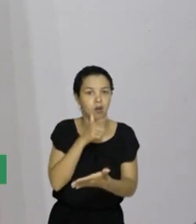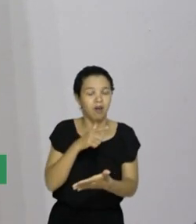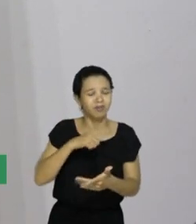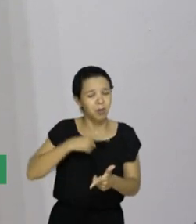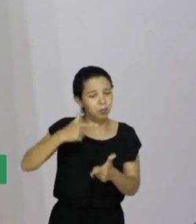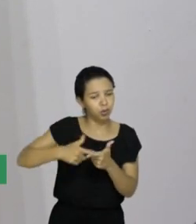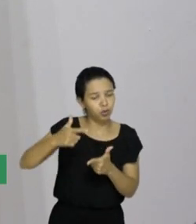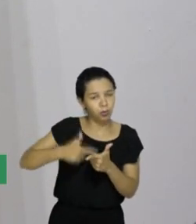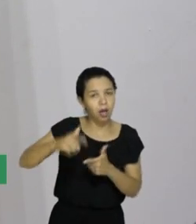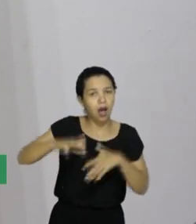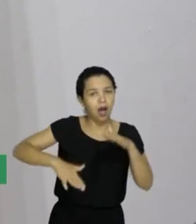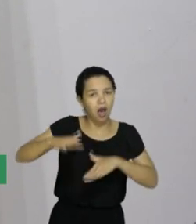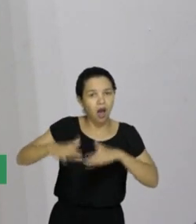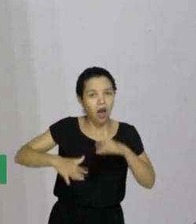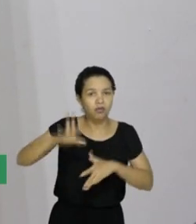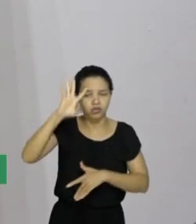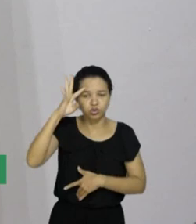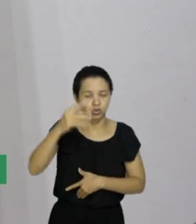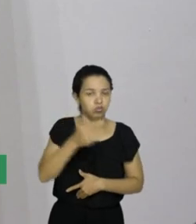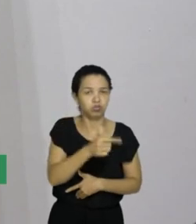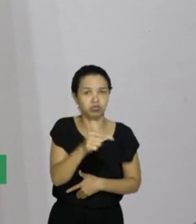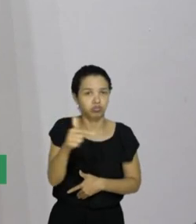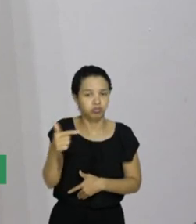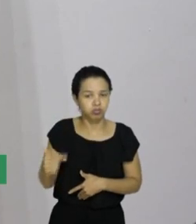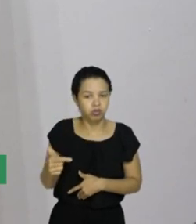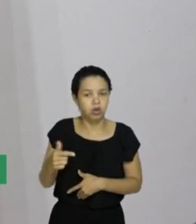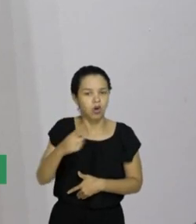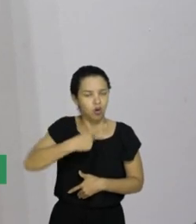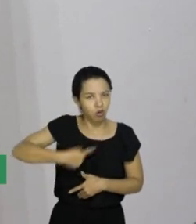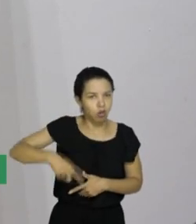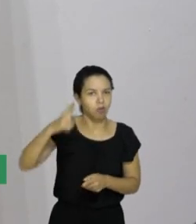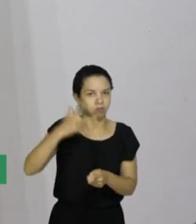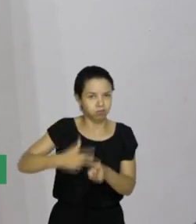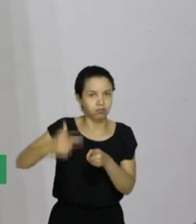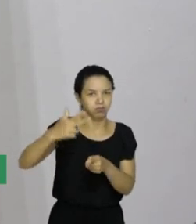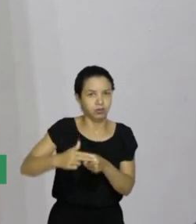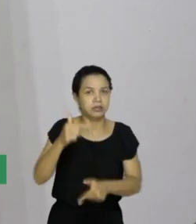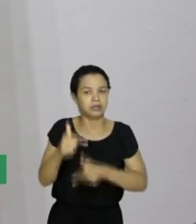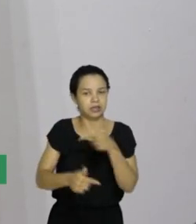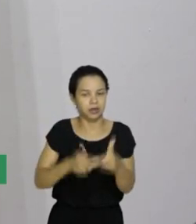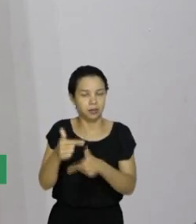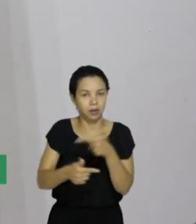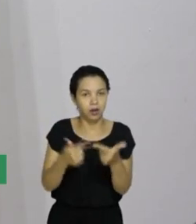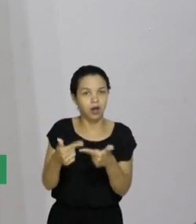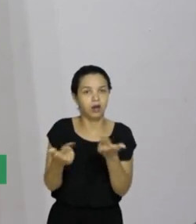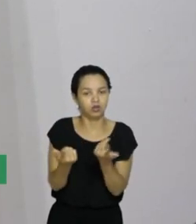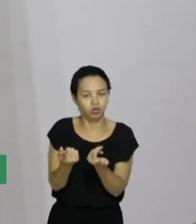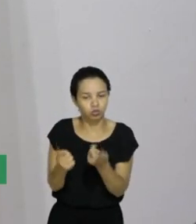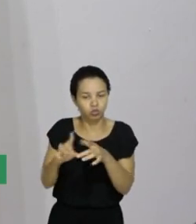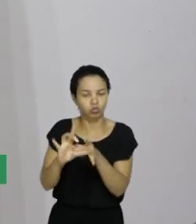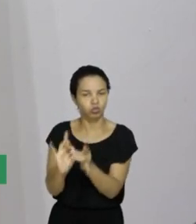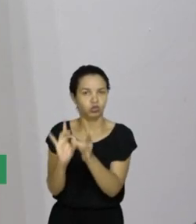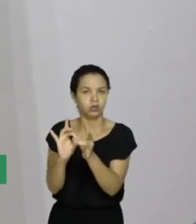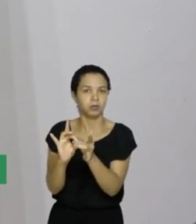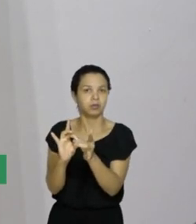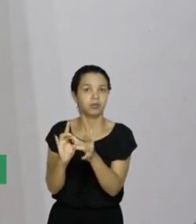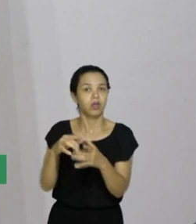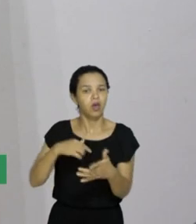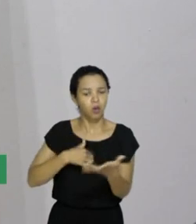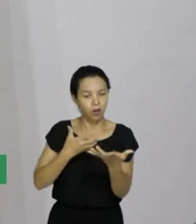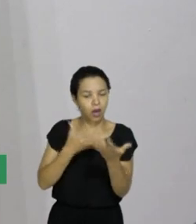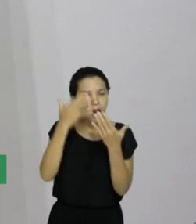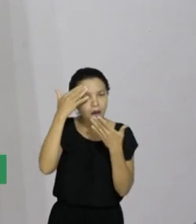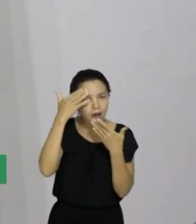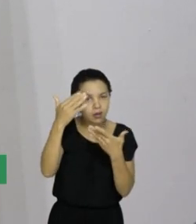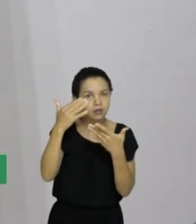solução crises desafios vencemos tudo isso com muito trabalho e união Quero Agradecer especialmente